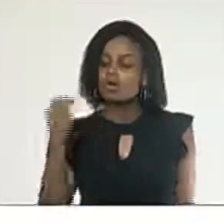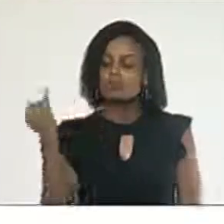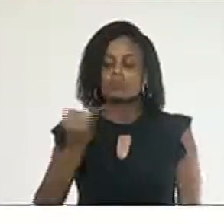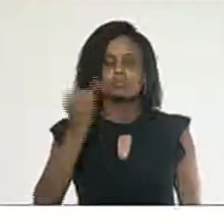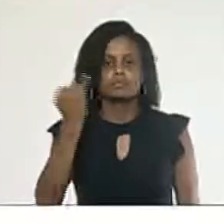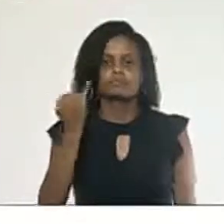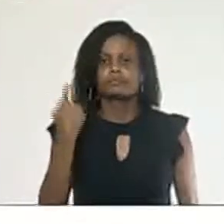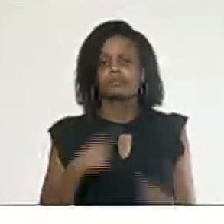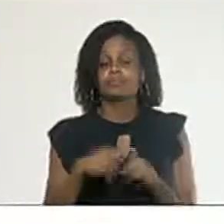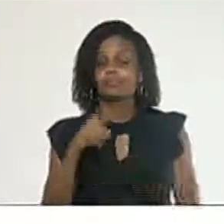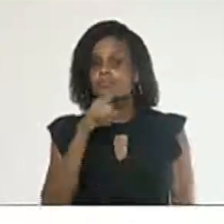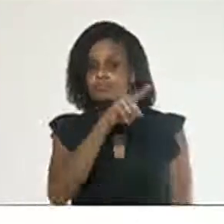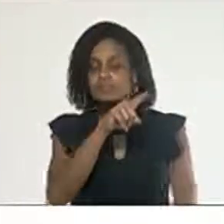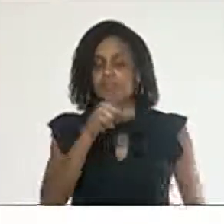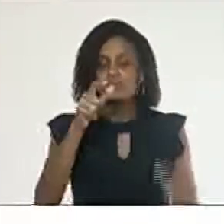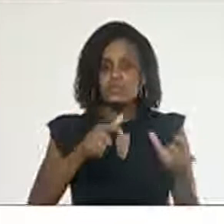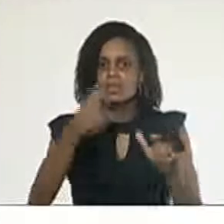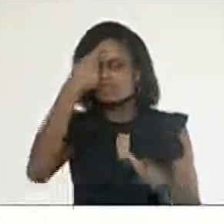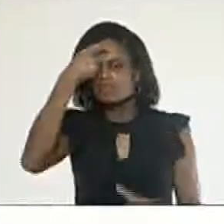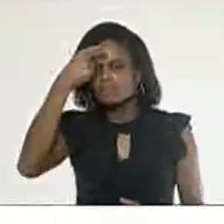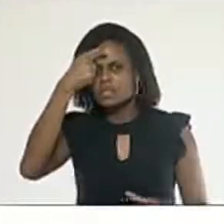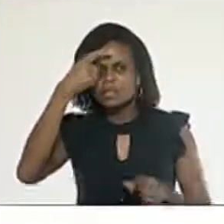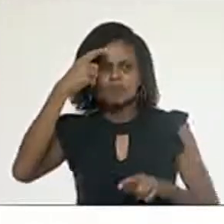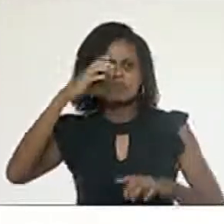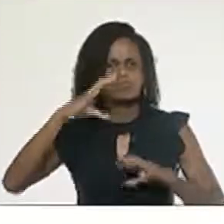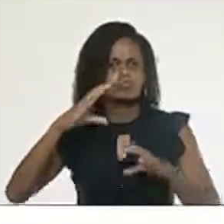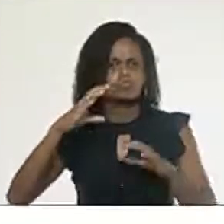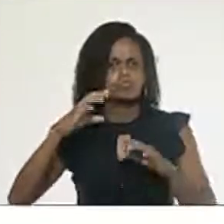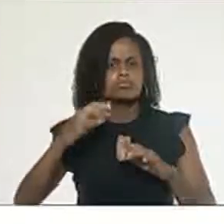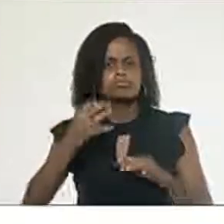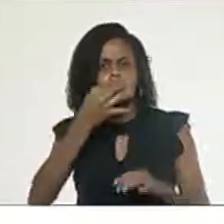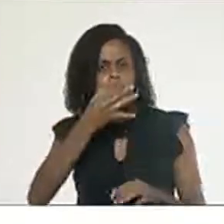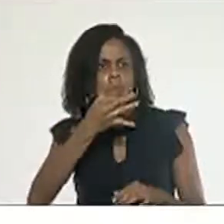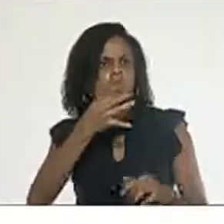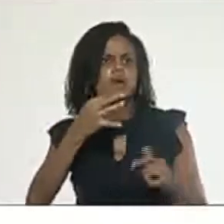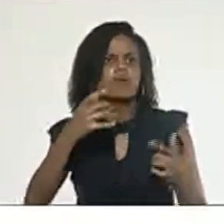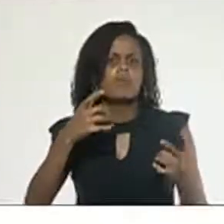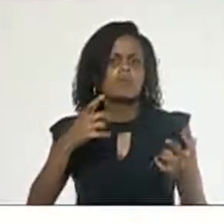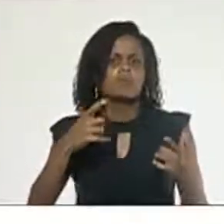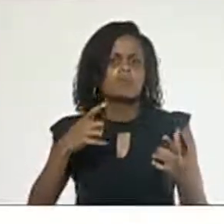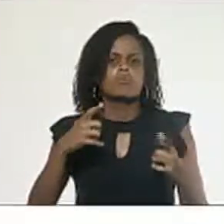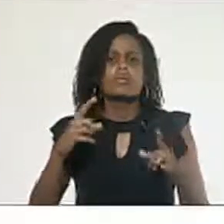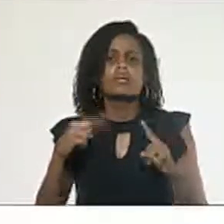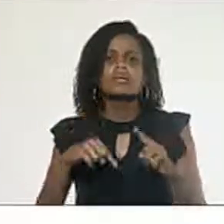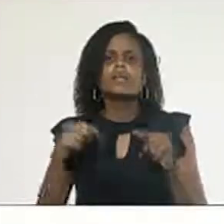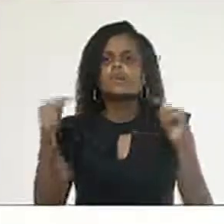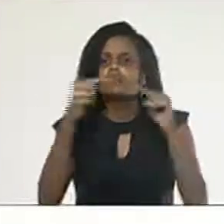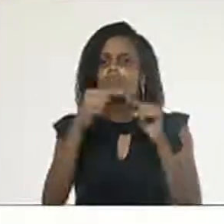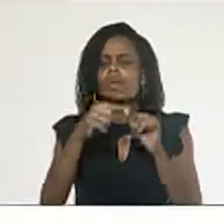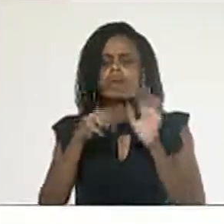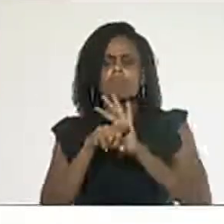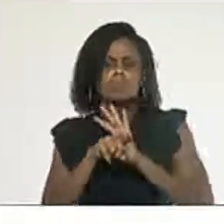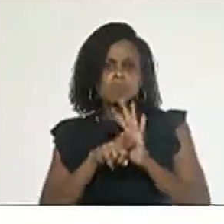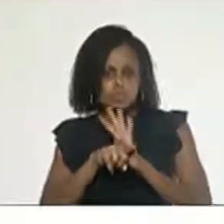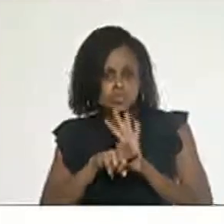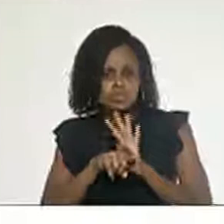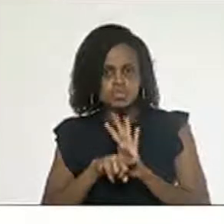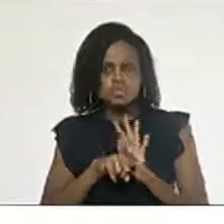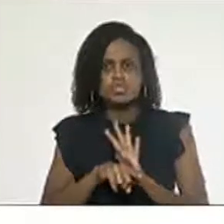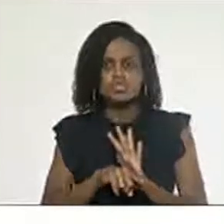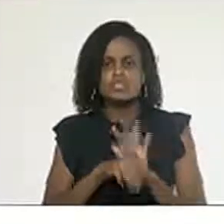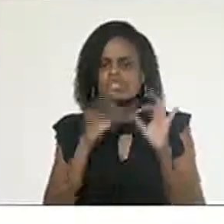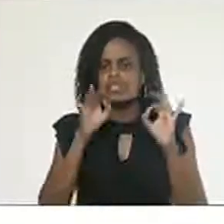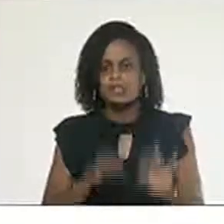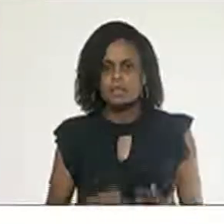ali aonde tem um pensamento crítico, aonde tem um pensamento que vai convergir com pesquisas muito